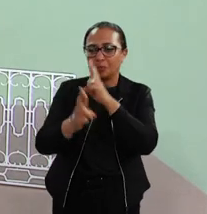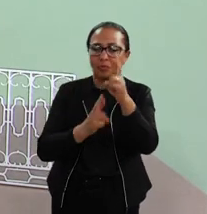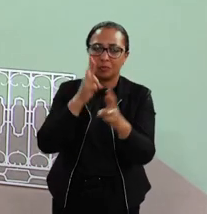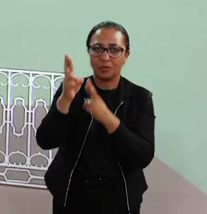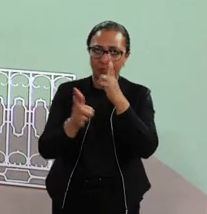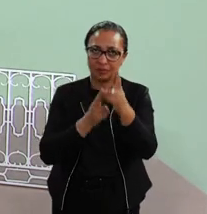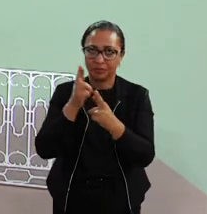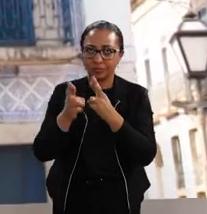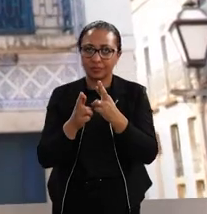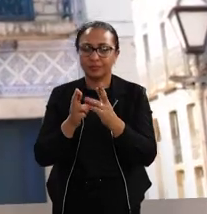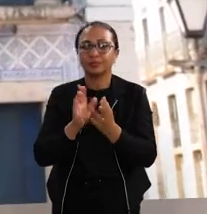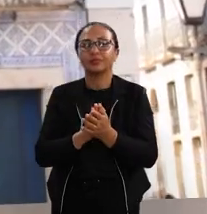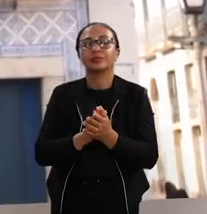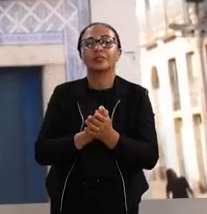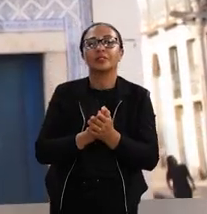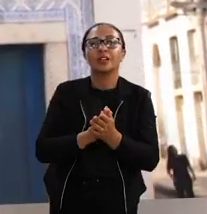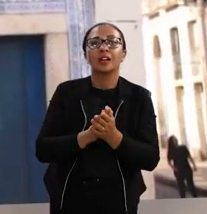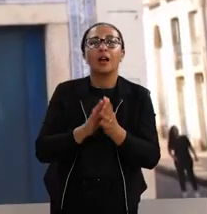uma relação